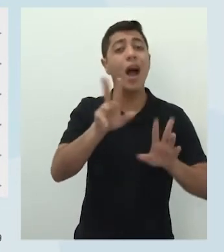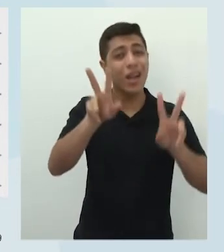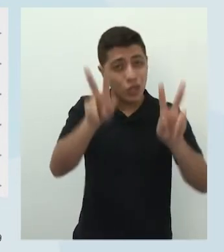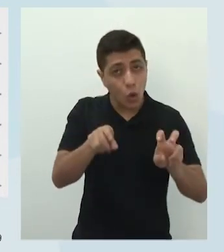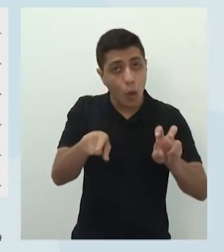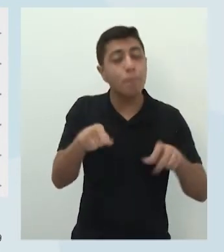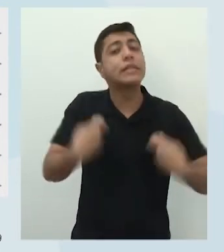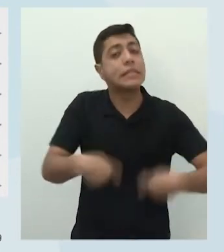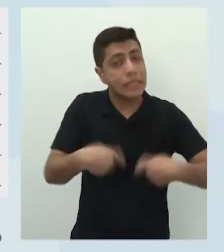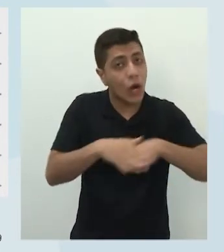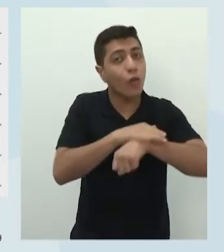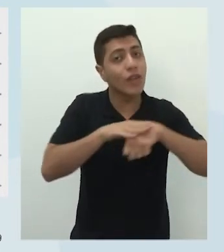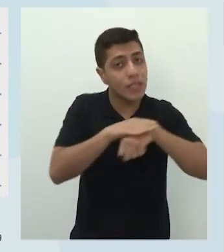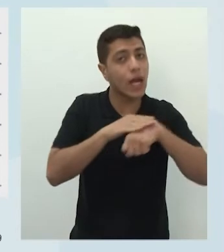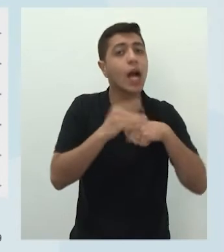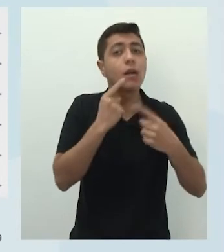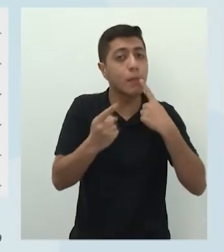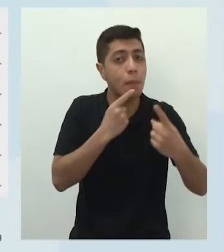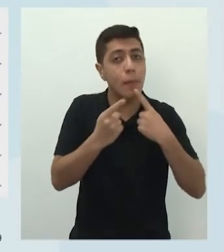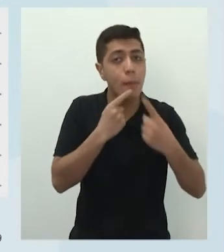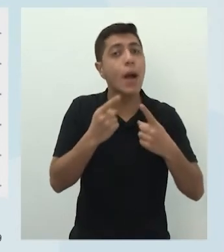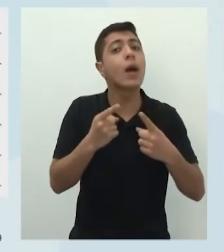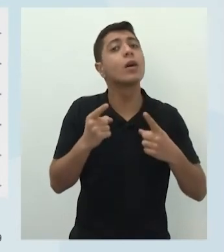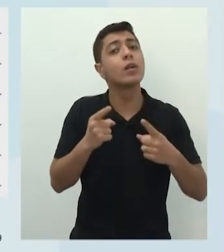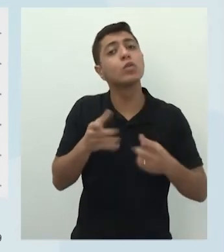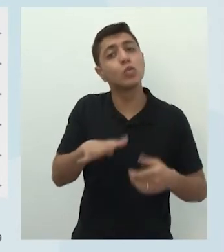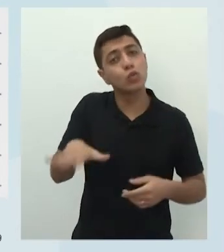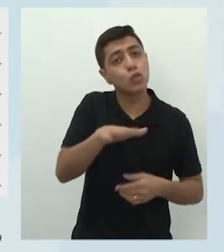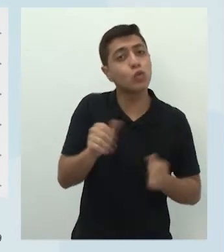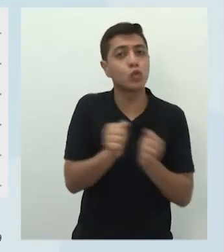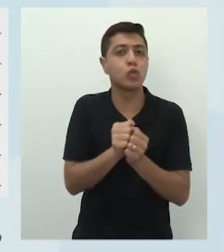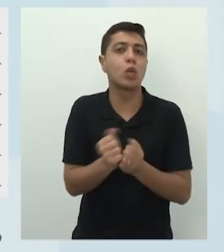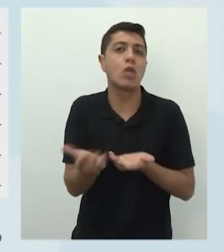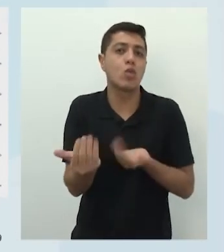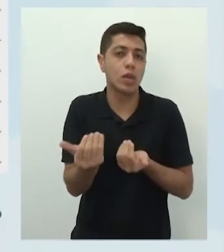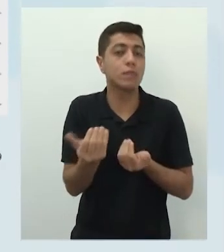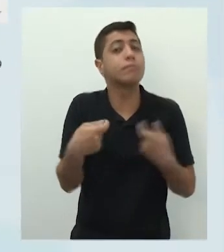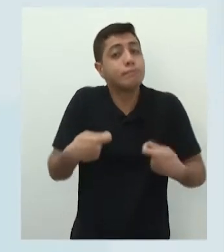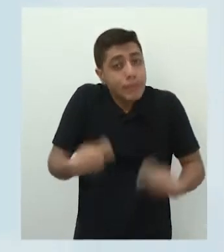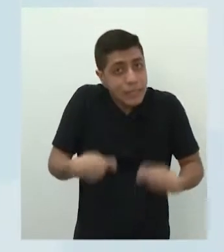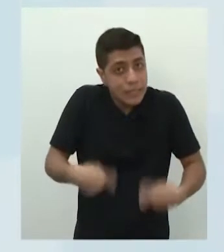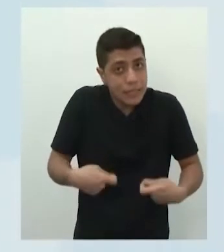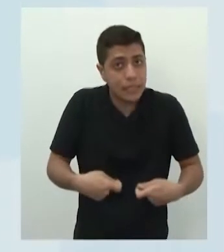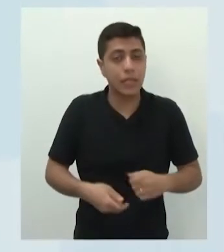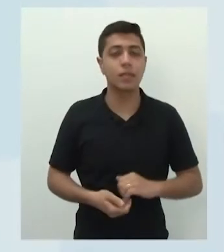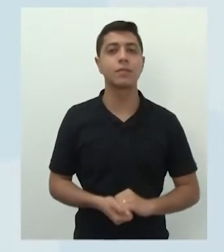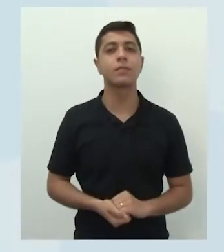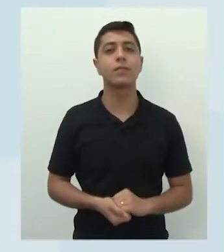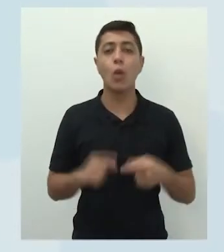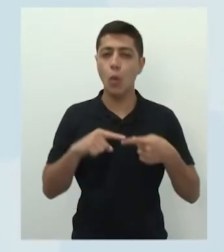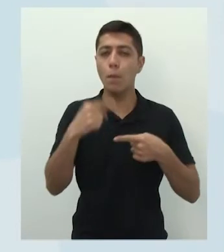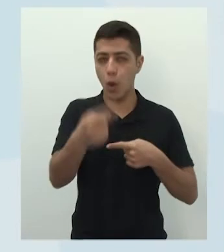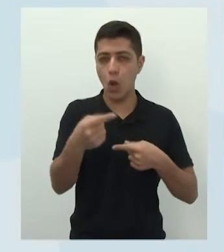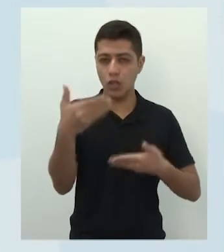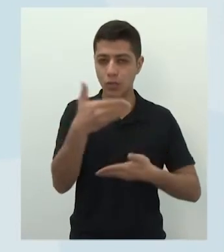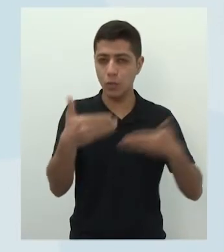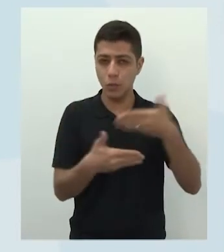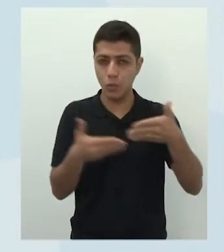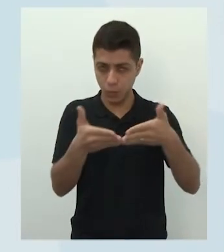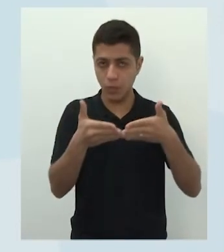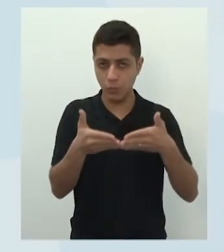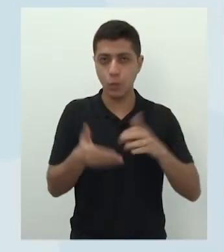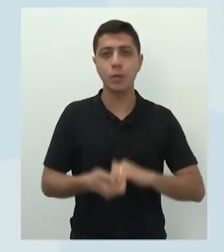procurou isso, mas eles entraram em contato. De alguma maneira, esse conteúdo foi ventilado. Claro que existem coisas diferentes